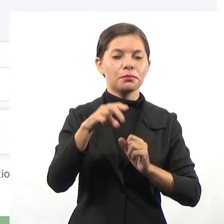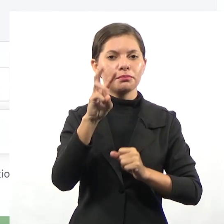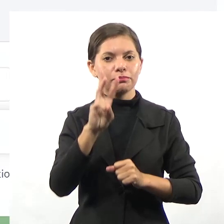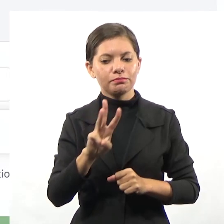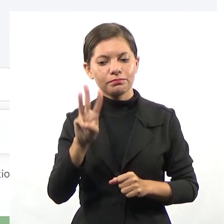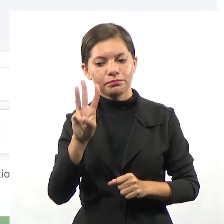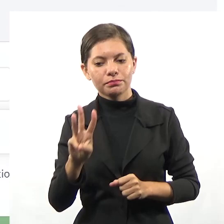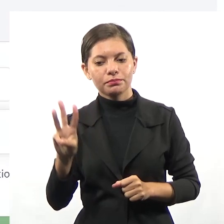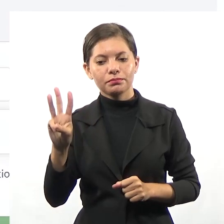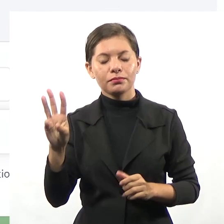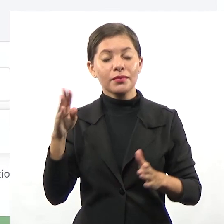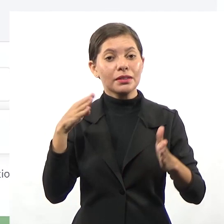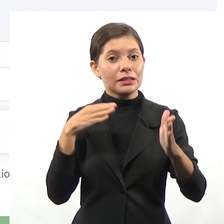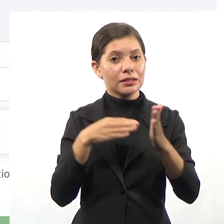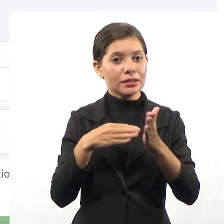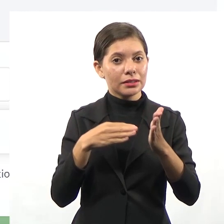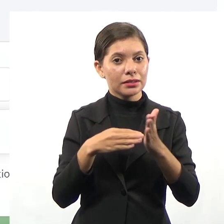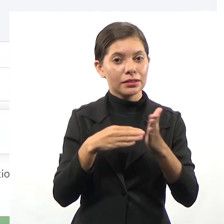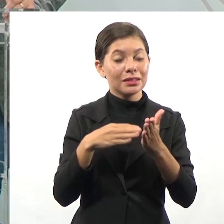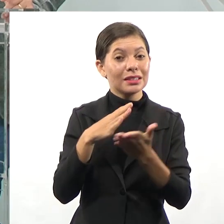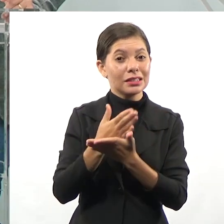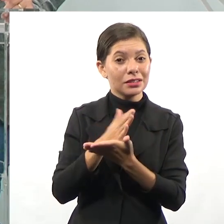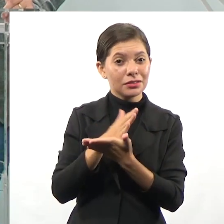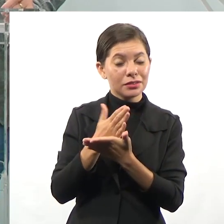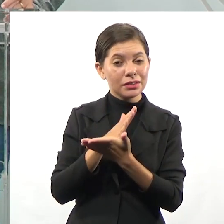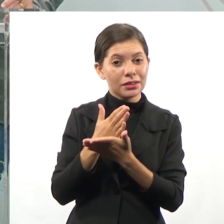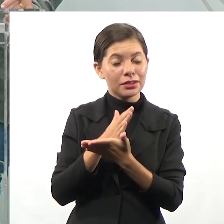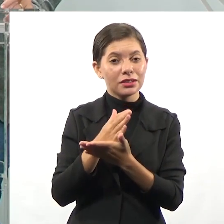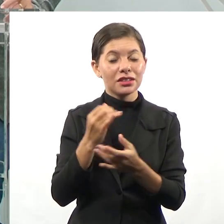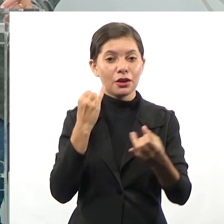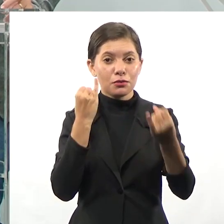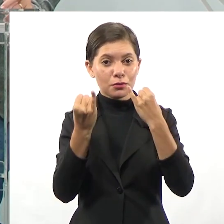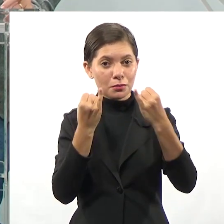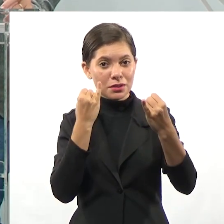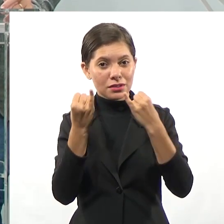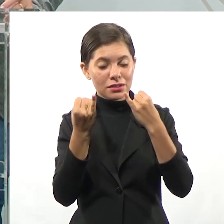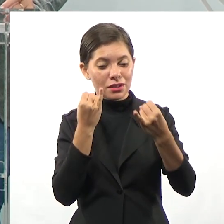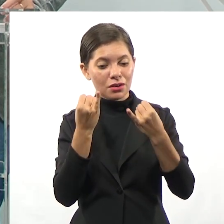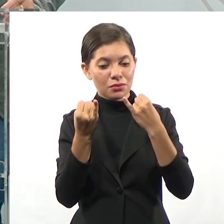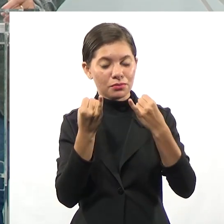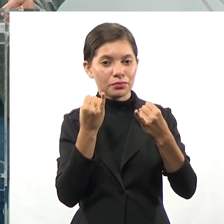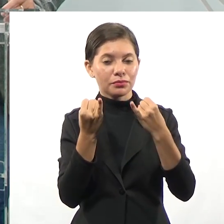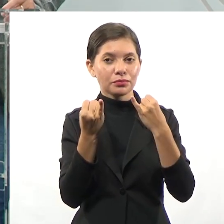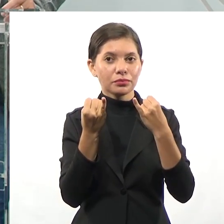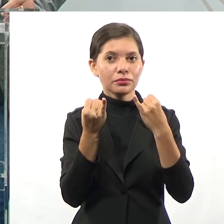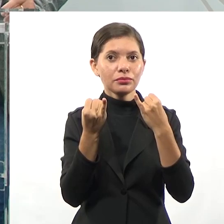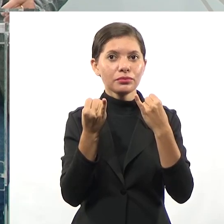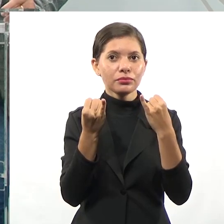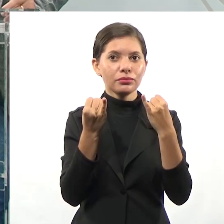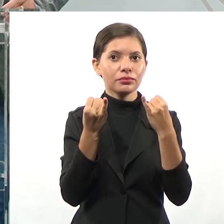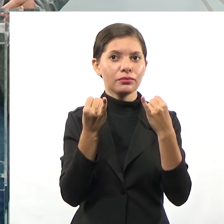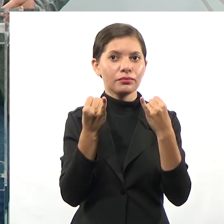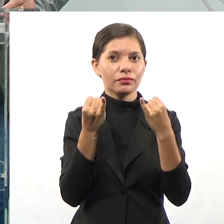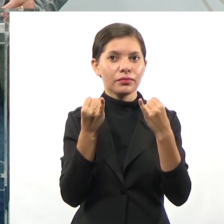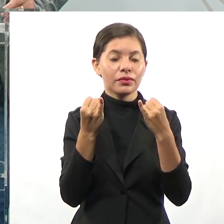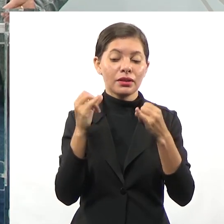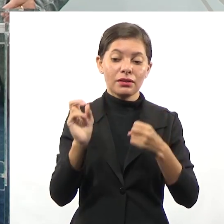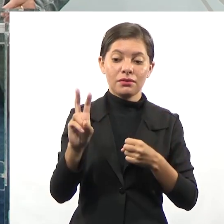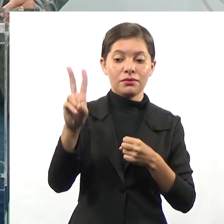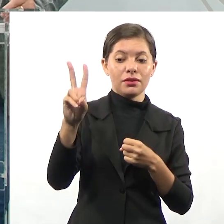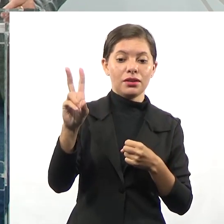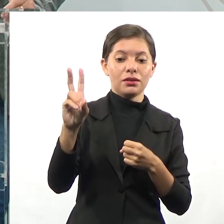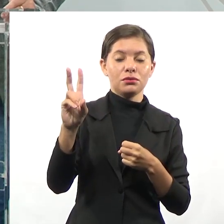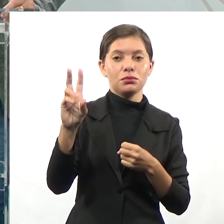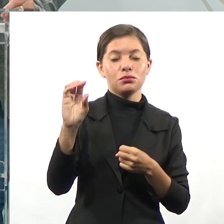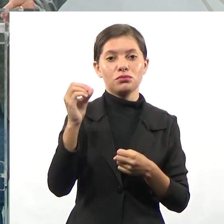plataforma já indica, há uma limitação e às vezes pode ter informações incoerentes. Então, cabe ao educador verificar se aquilo é